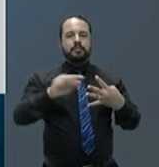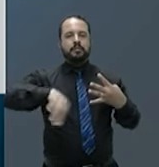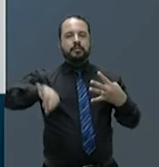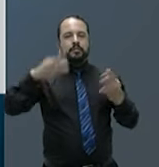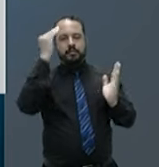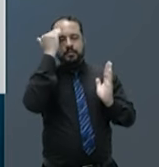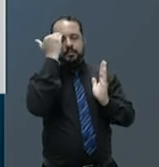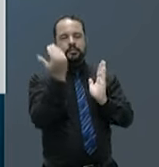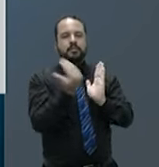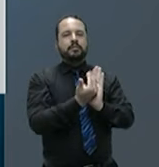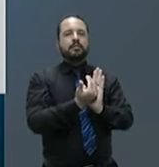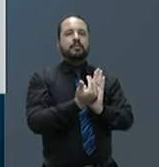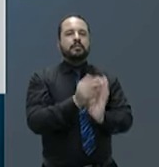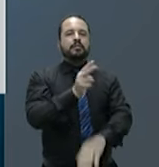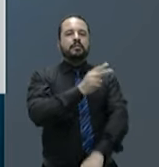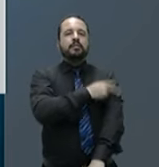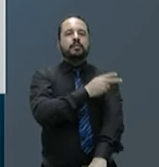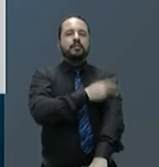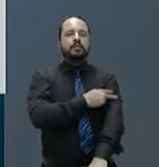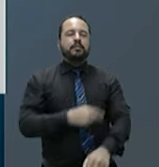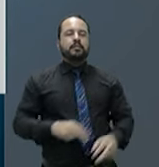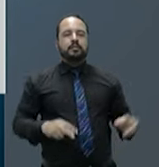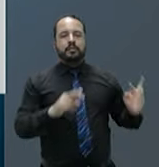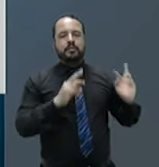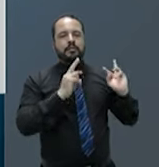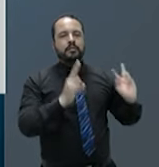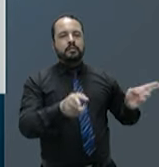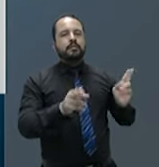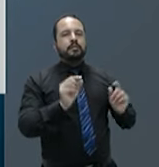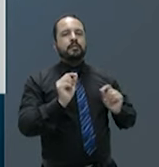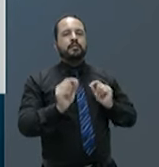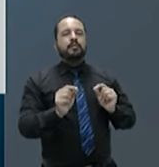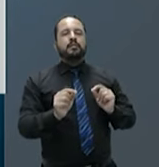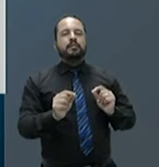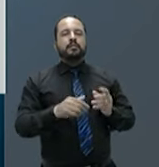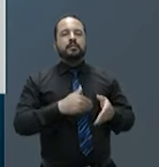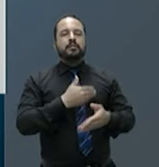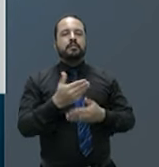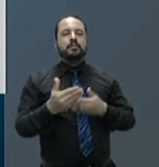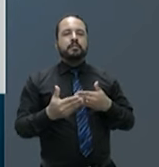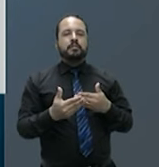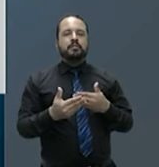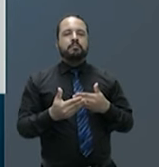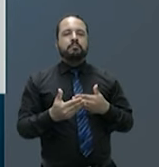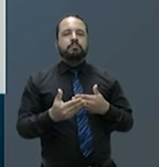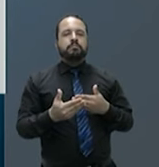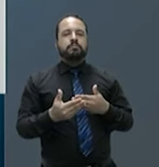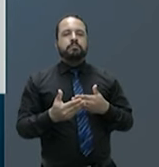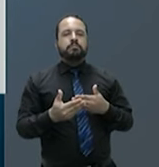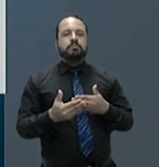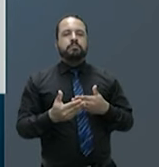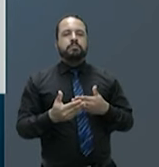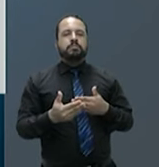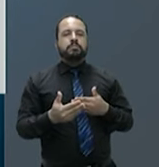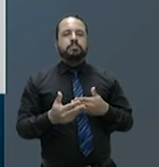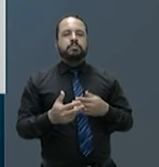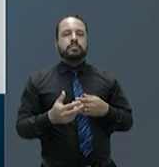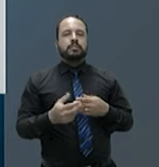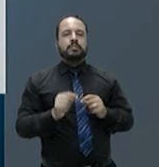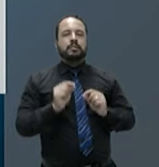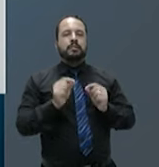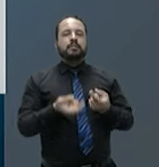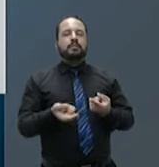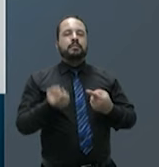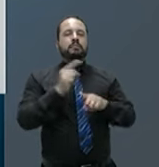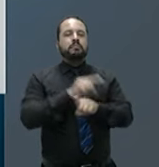pelo mesmo oficial, inclusive. Assim, não há que se falar em malícia ou manobra por parte da autora da presente, uma vez que as